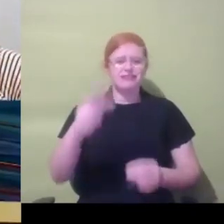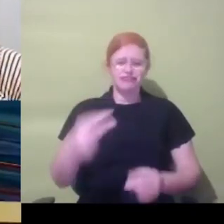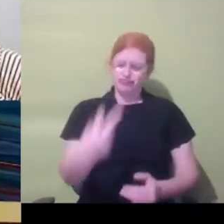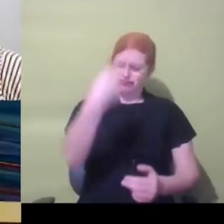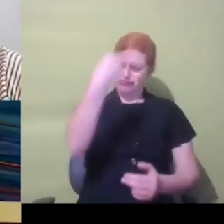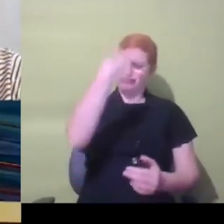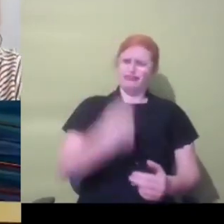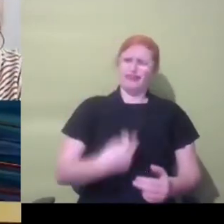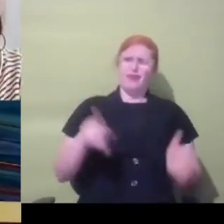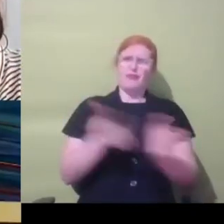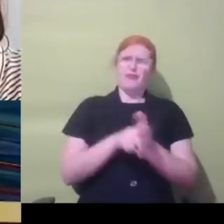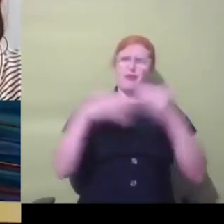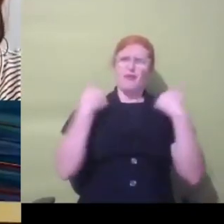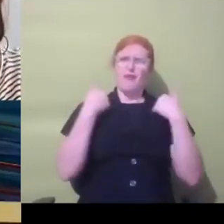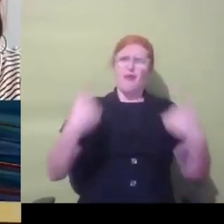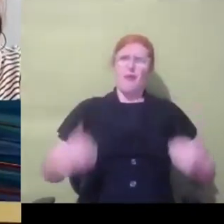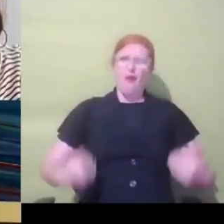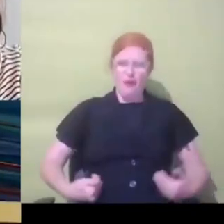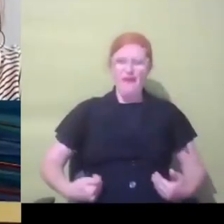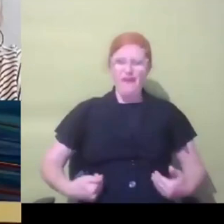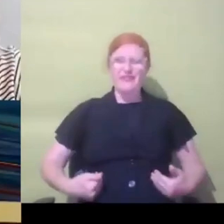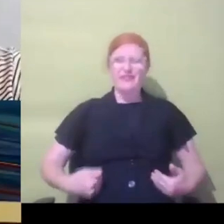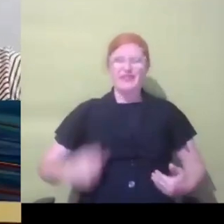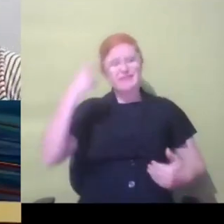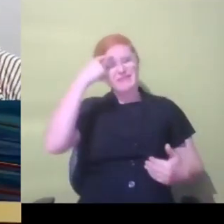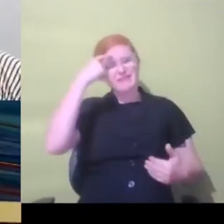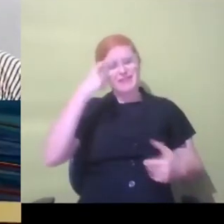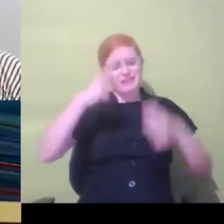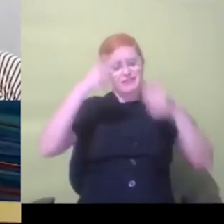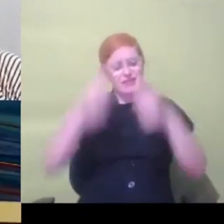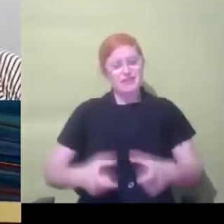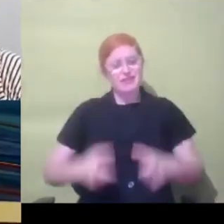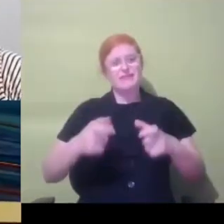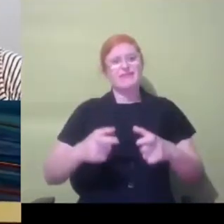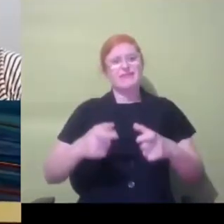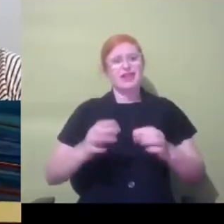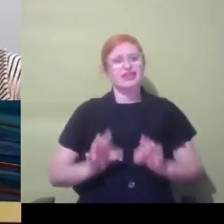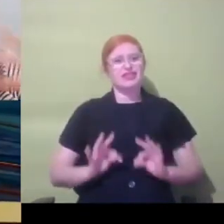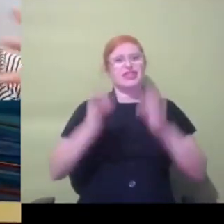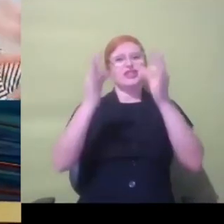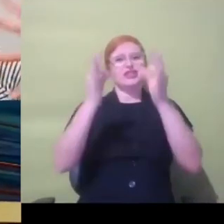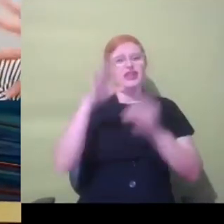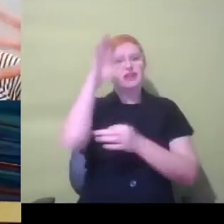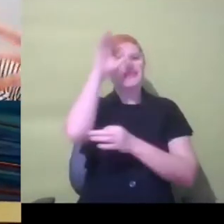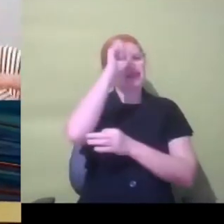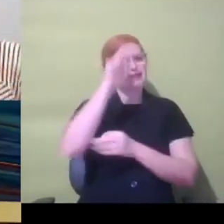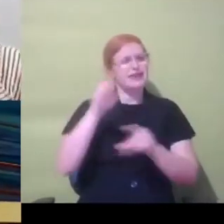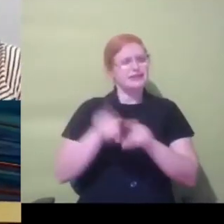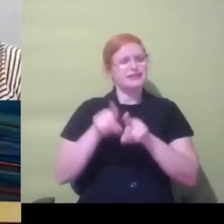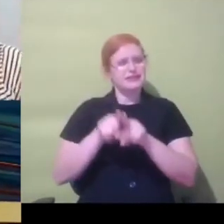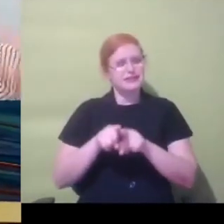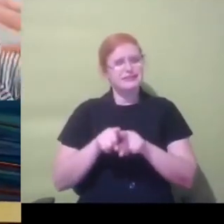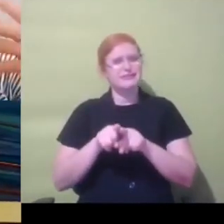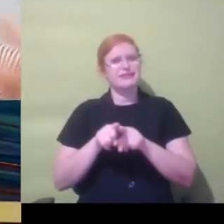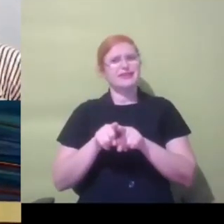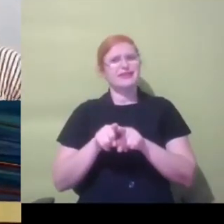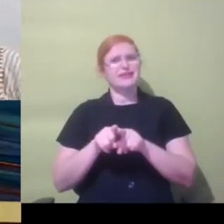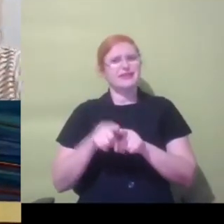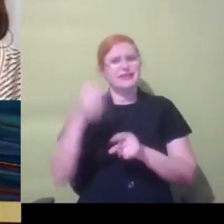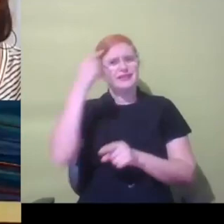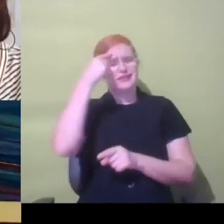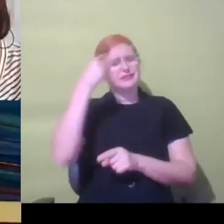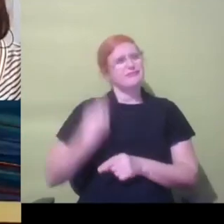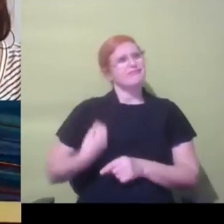corpo e a dimensão do nosso corpo para esse espaço virtual, né? É um aprendizado e tanto também. Eu acho que deixa a gente mais presente até pra